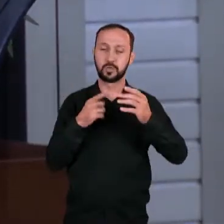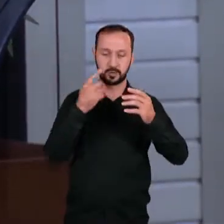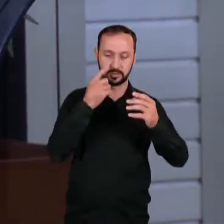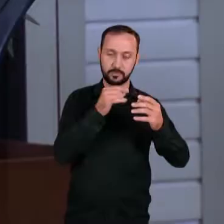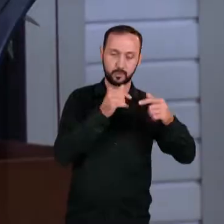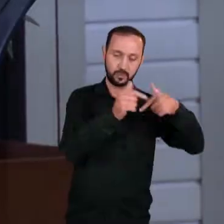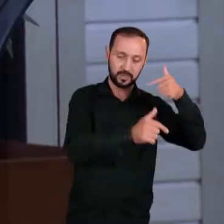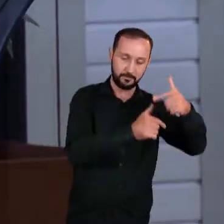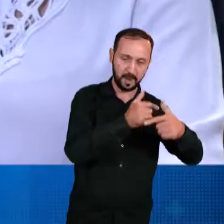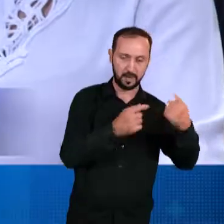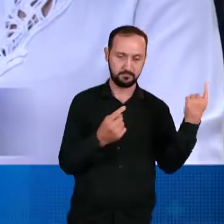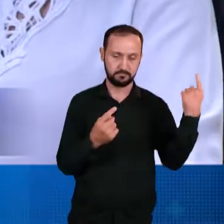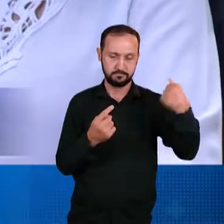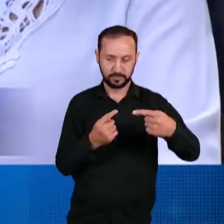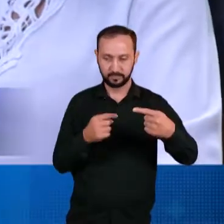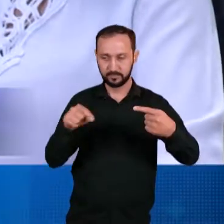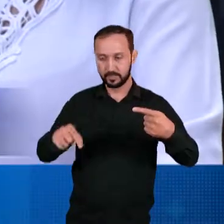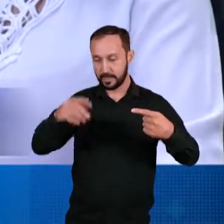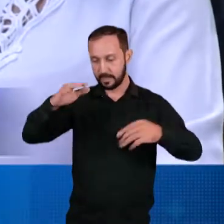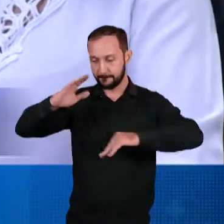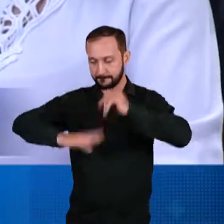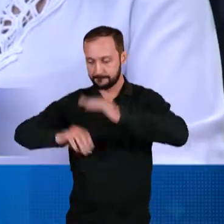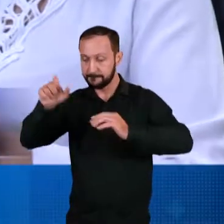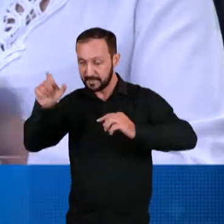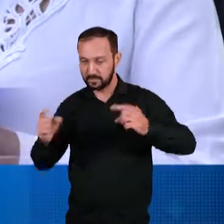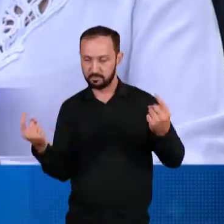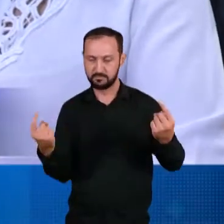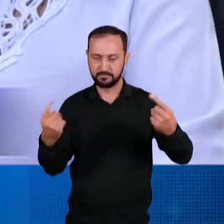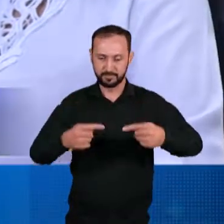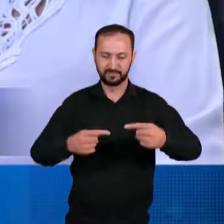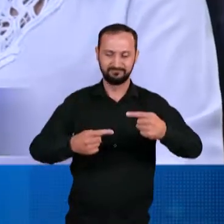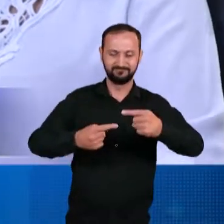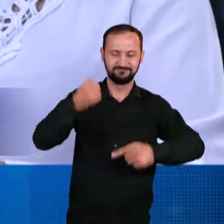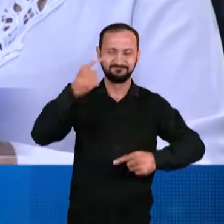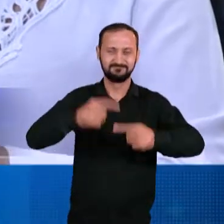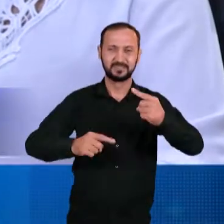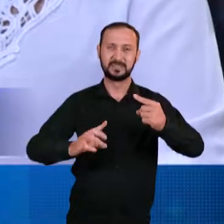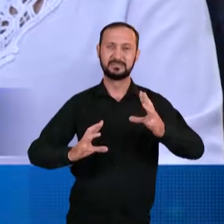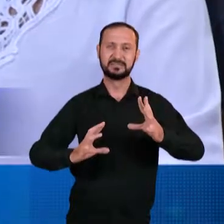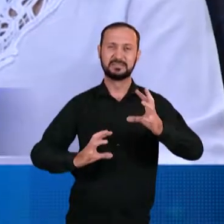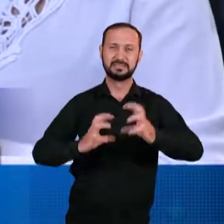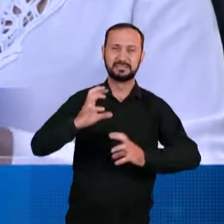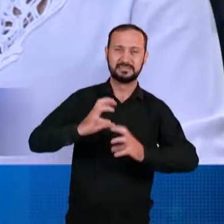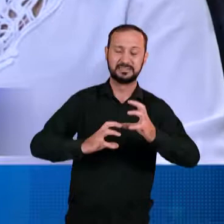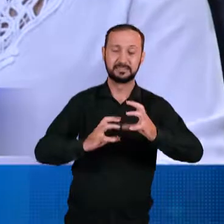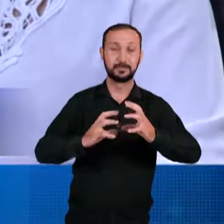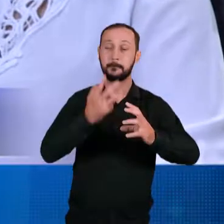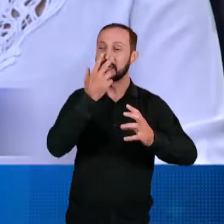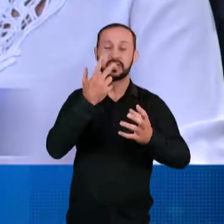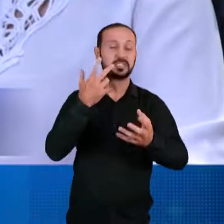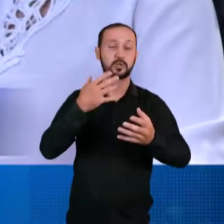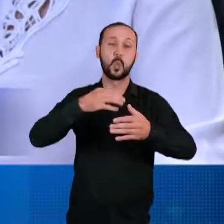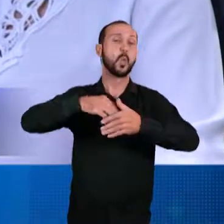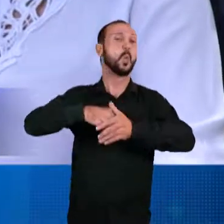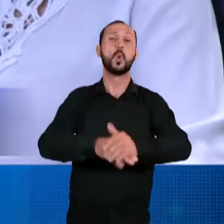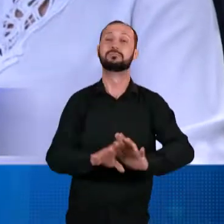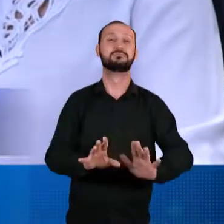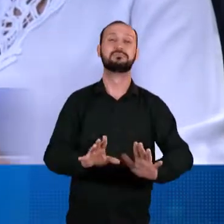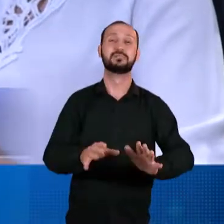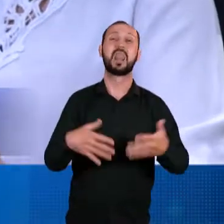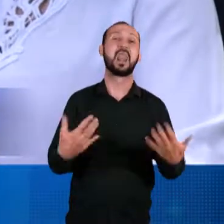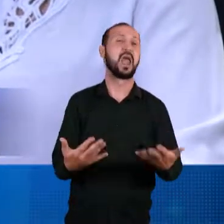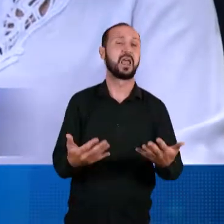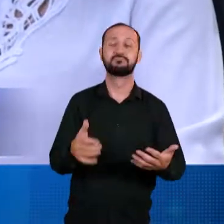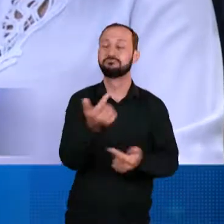e o empregador e o empregado, né? Que é o quê? Aquele indivíduo, aquela pessoa pode estar num trabalho que